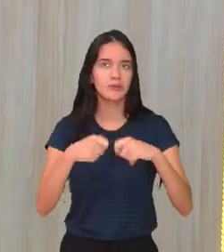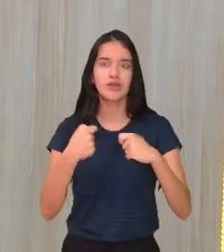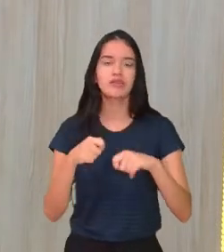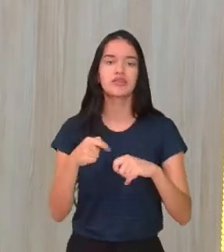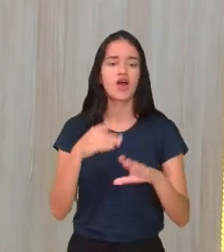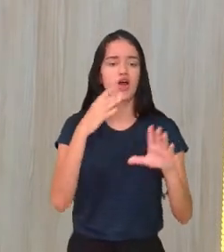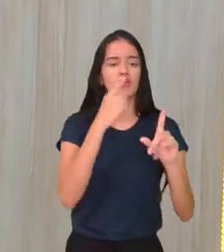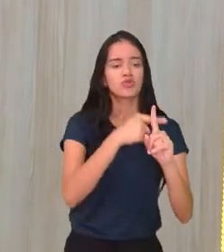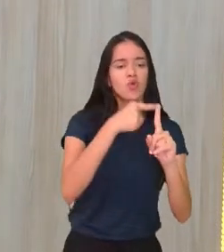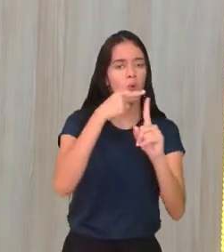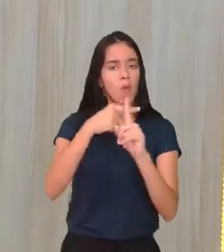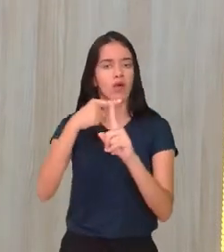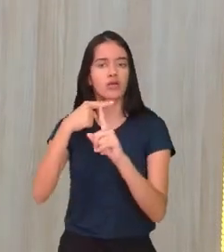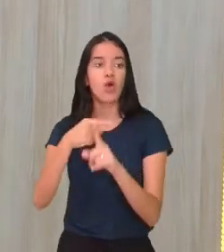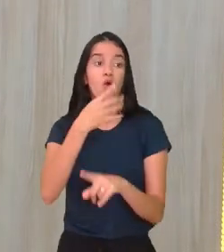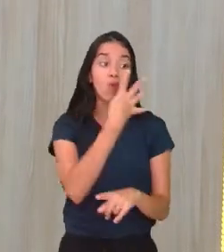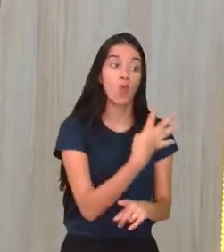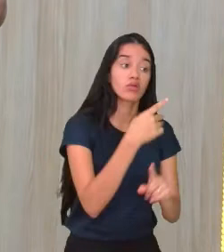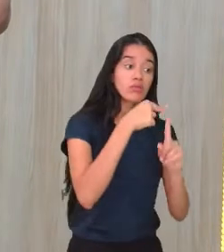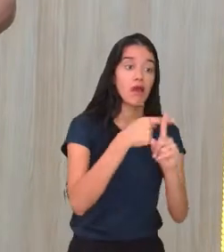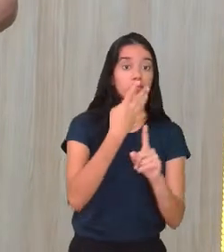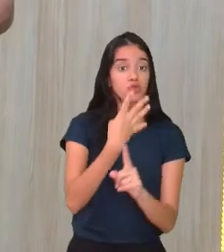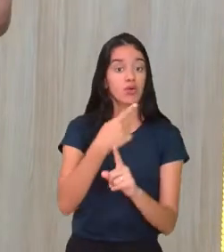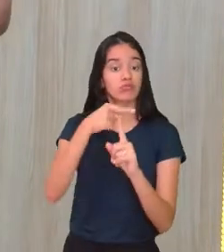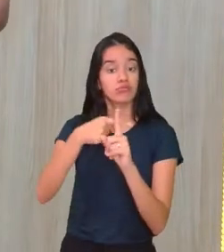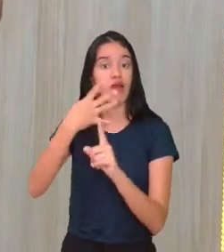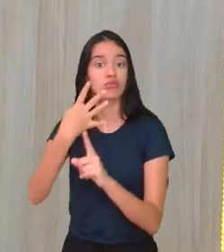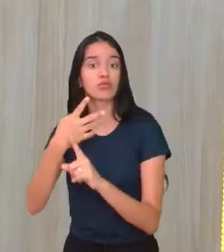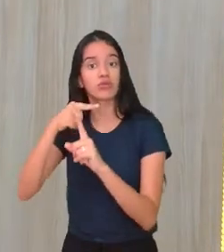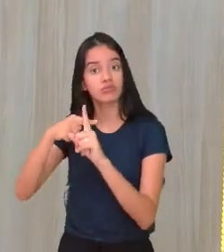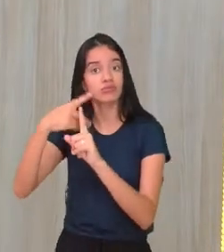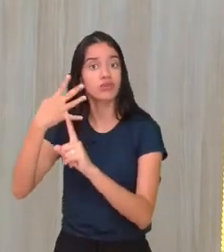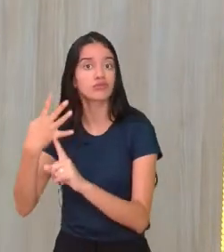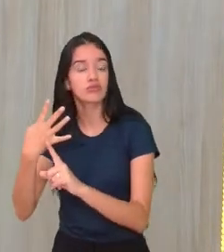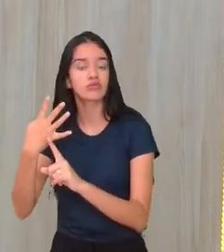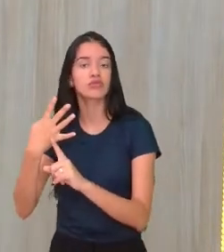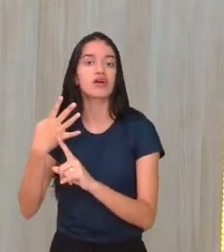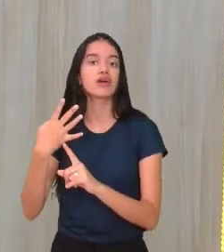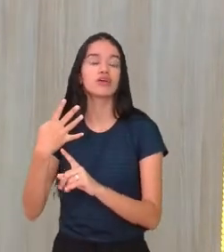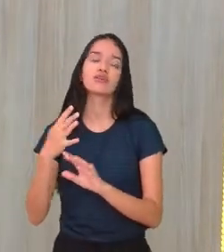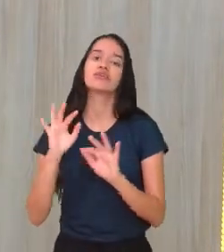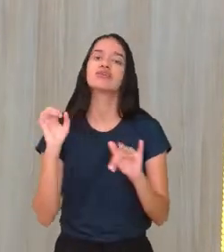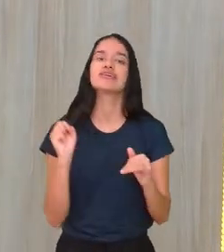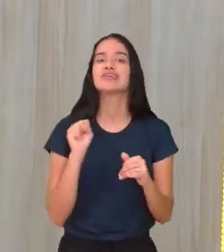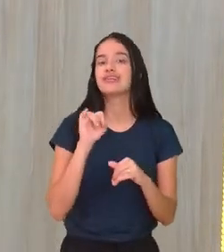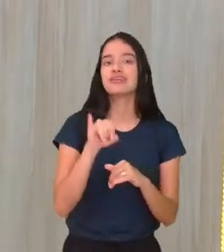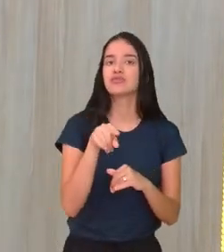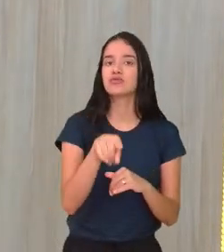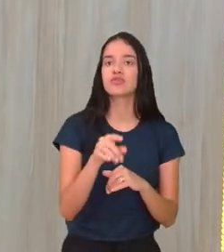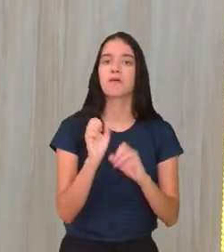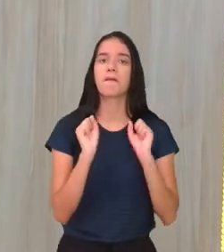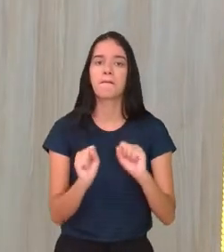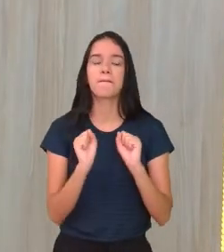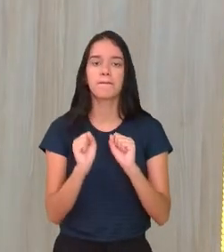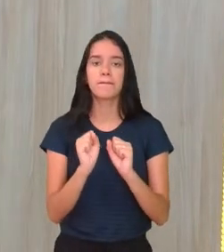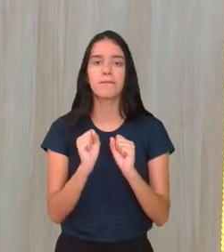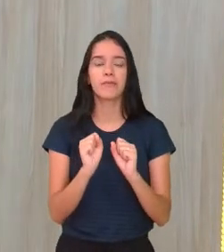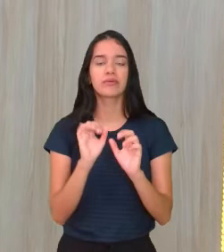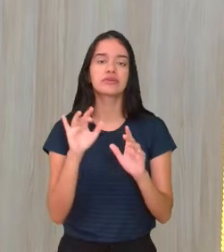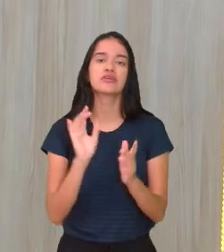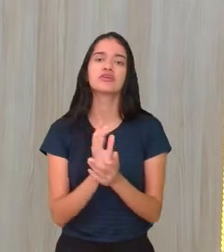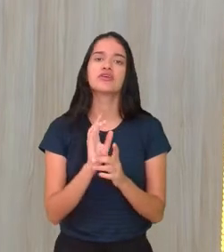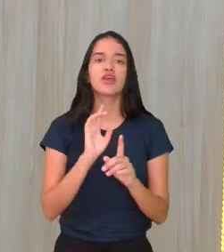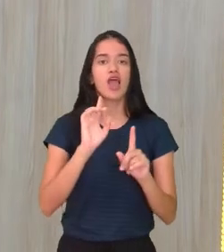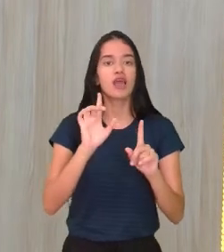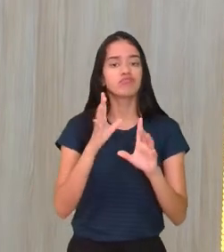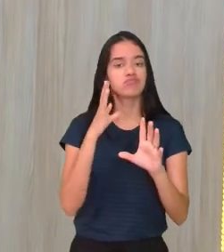ficar somando 4 mais 4 mais 4 mais 4 mais 4, se você pode juntar isso tudo e transformar